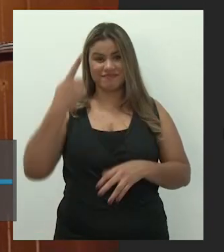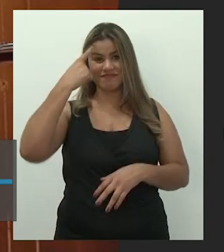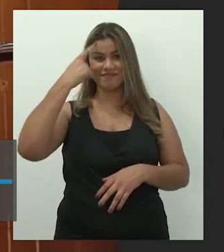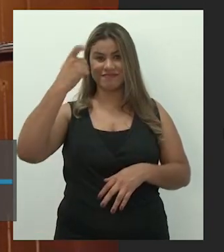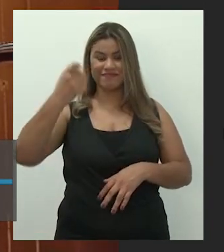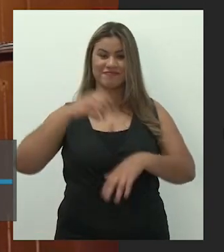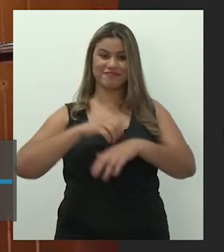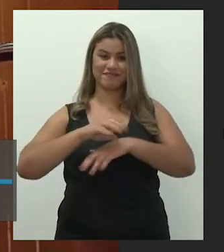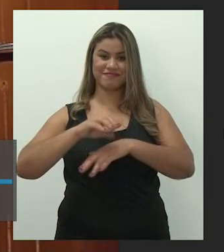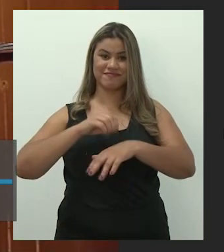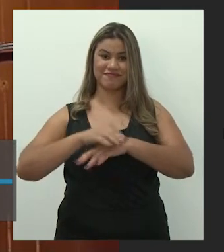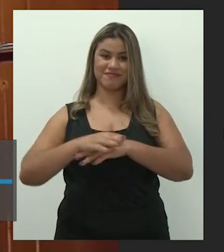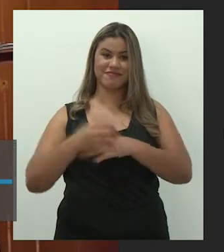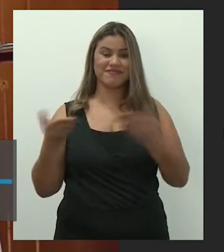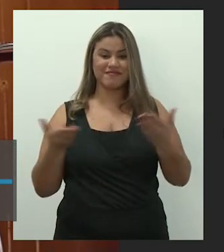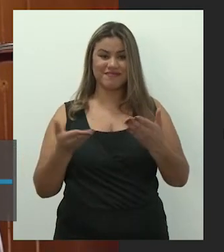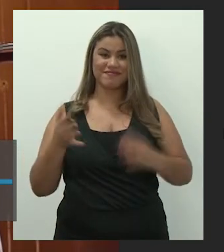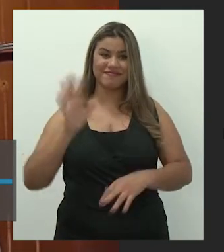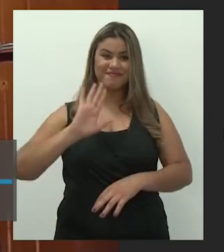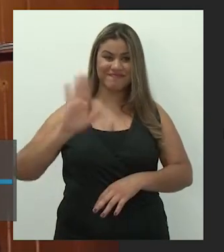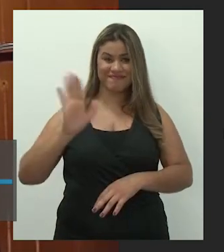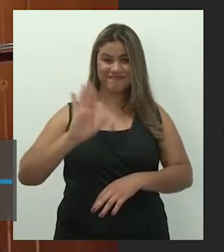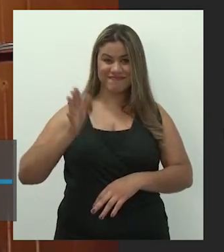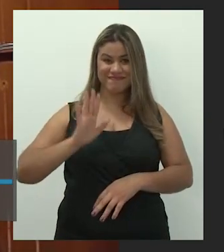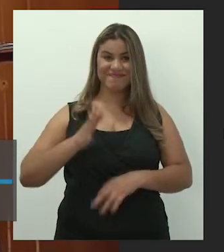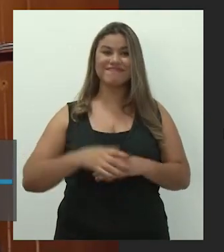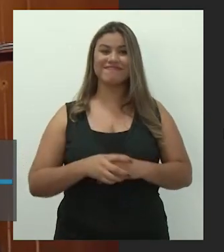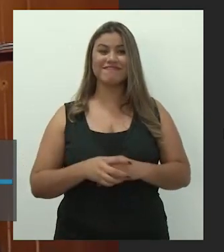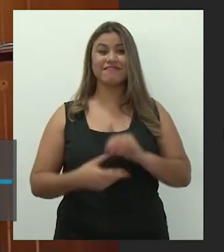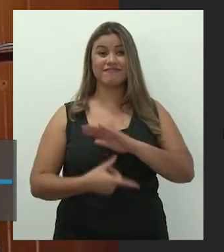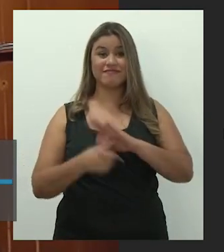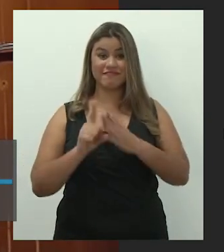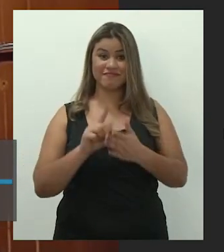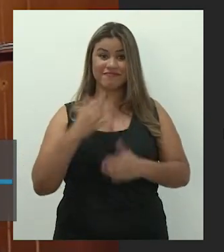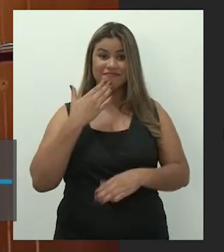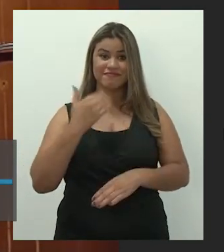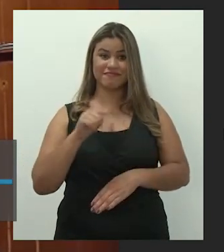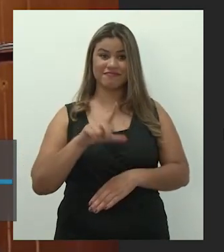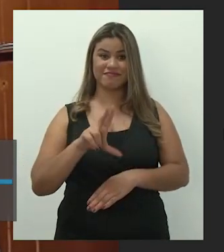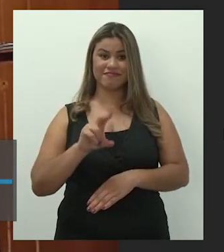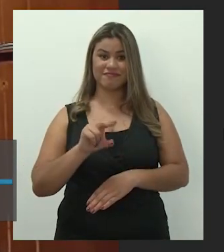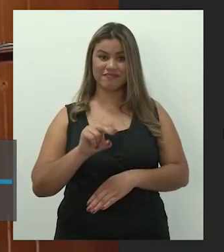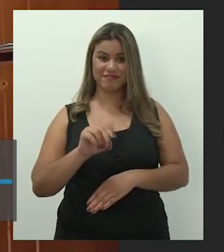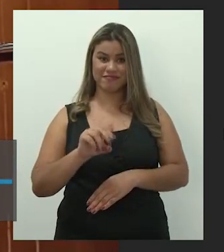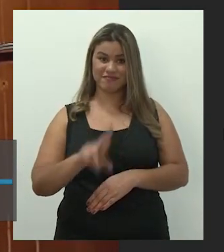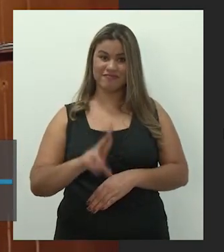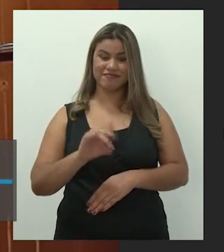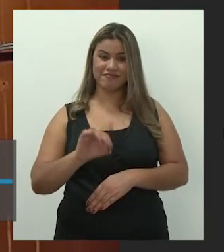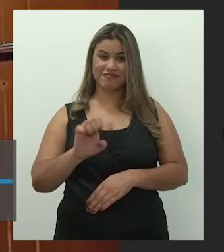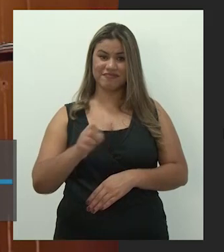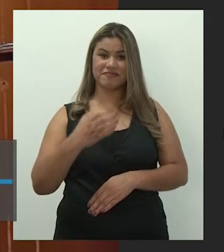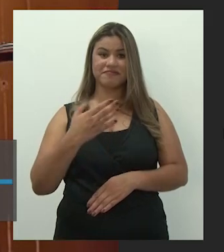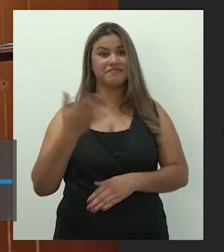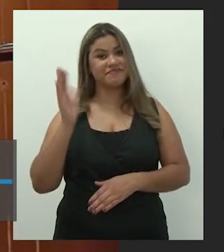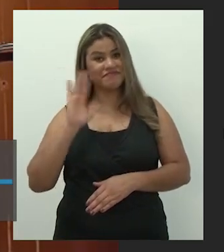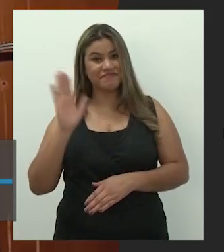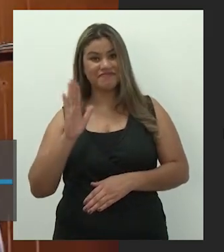de sugestão, a gente vai se despedindo. Então, eu queria primeiro pedir para a Lourdes se despedir, né? Minha parceira aqui.